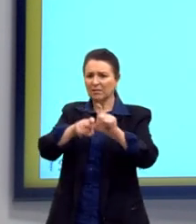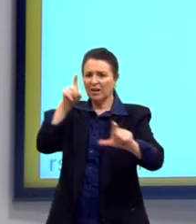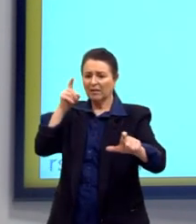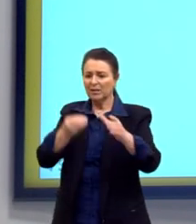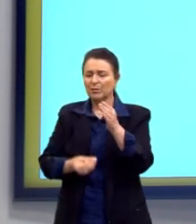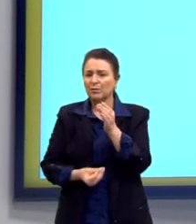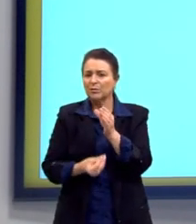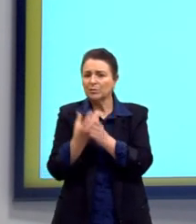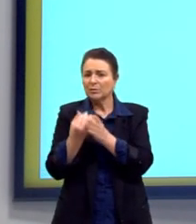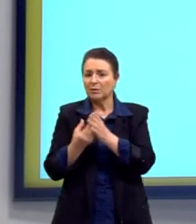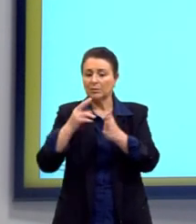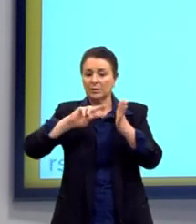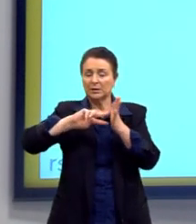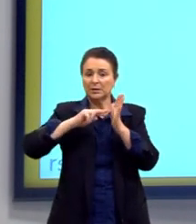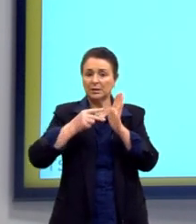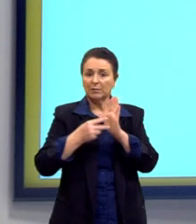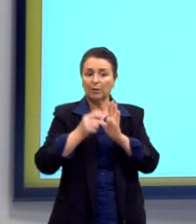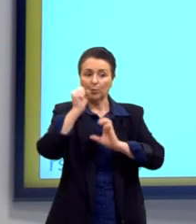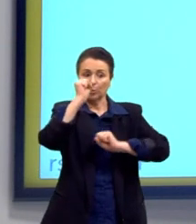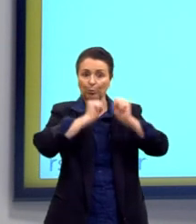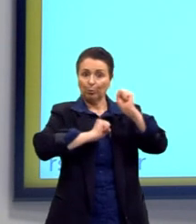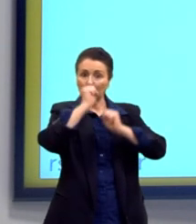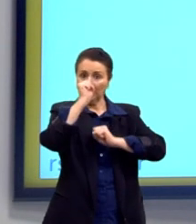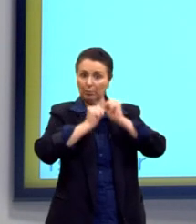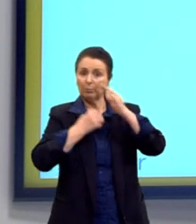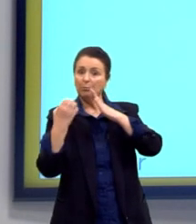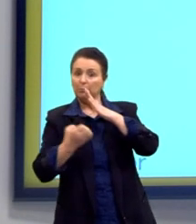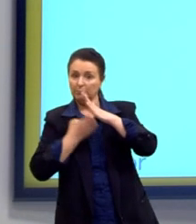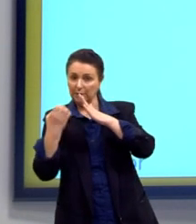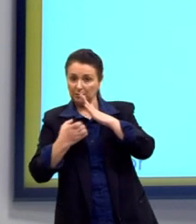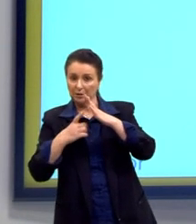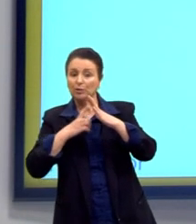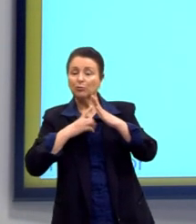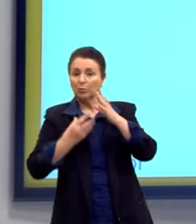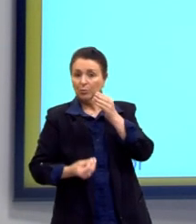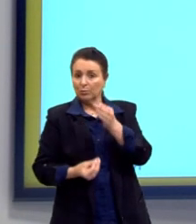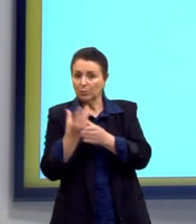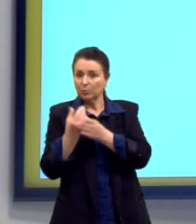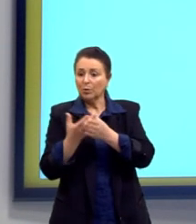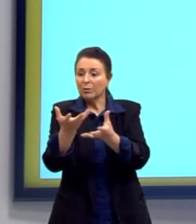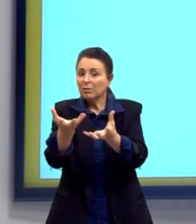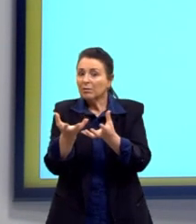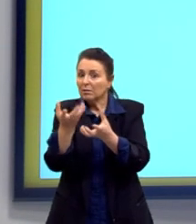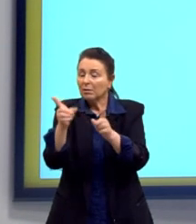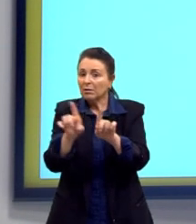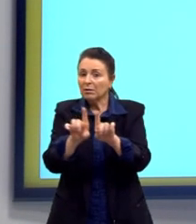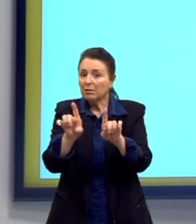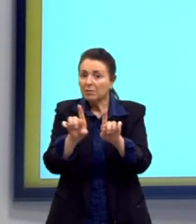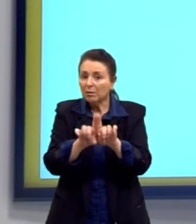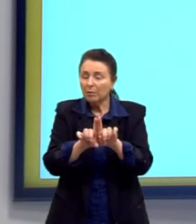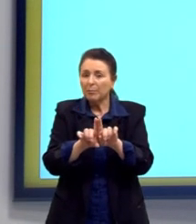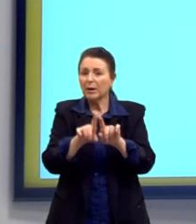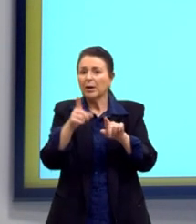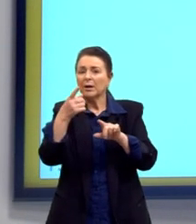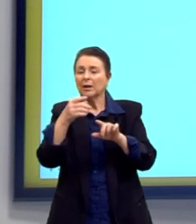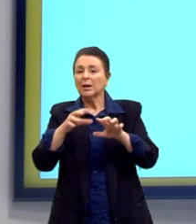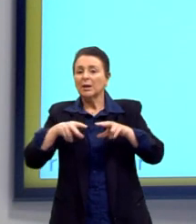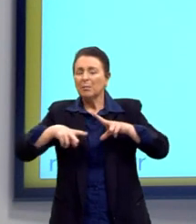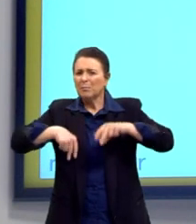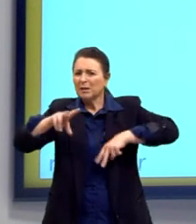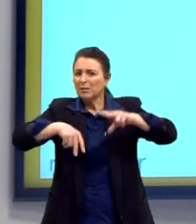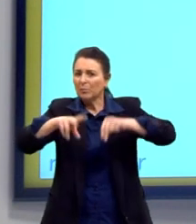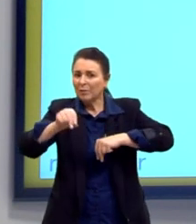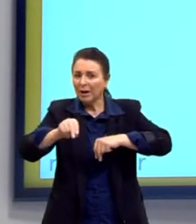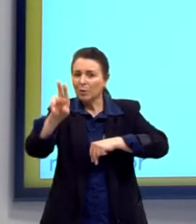produção significar que uma empresa ao segurar uma produção buscava também manipular a opinião pela via da